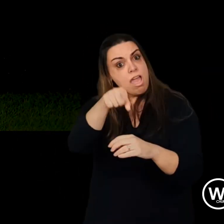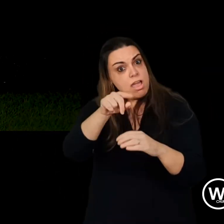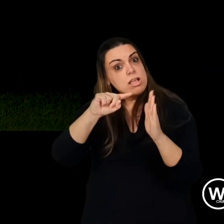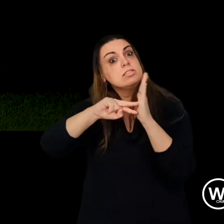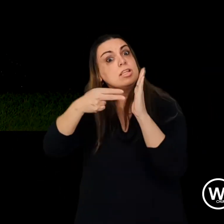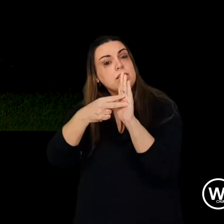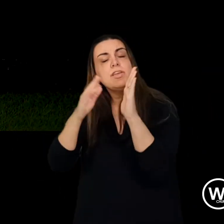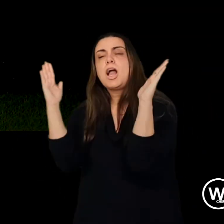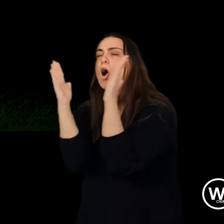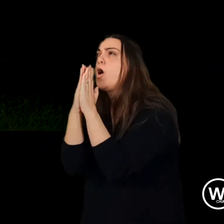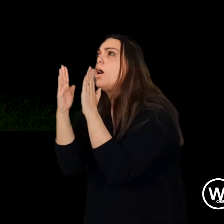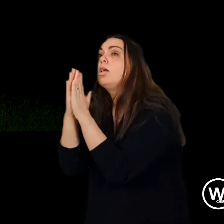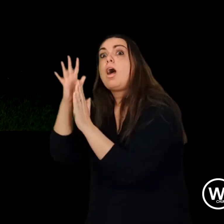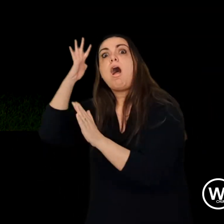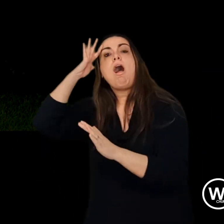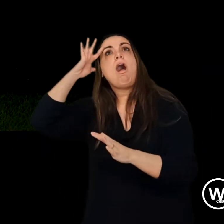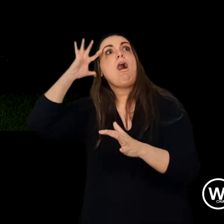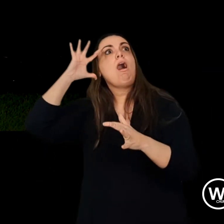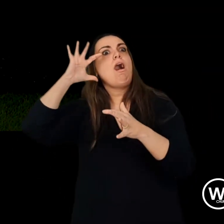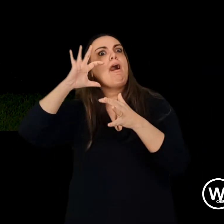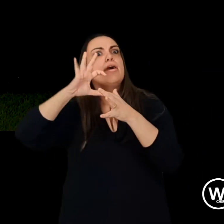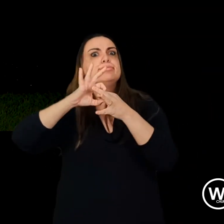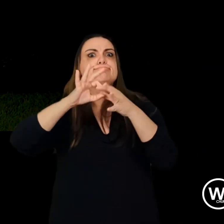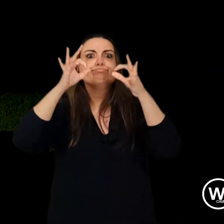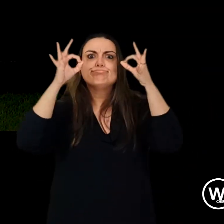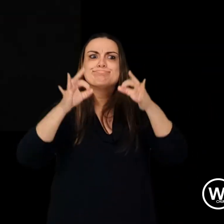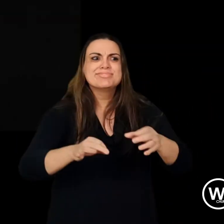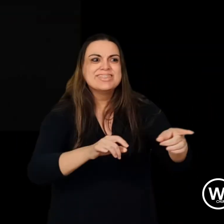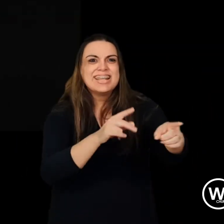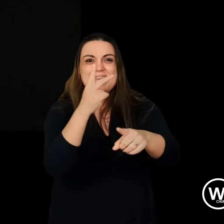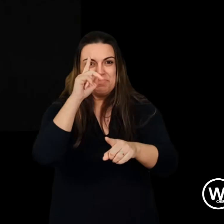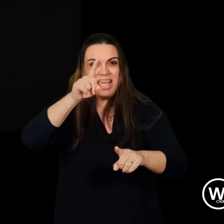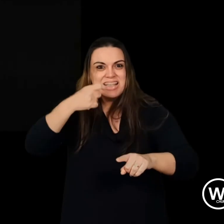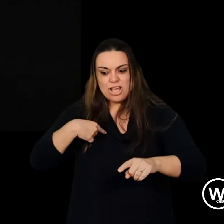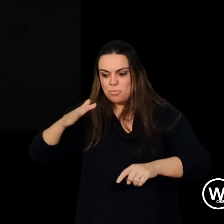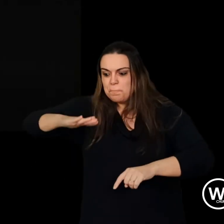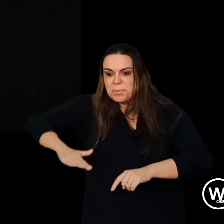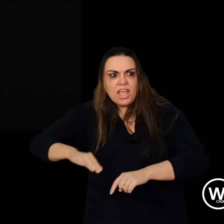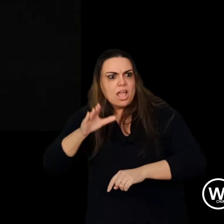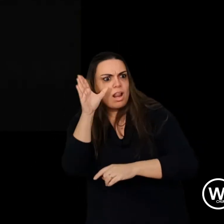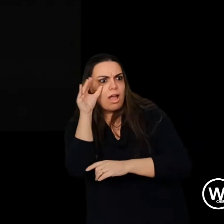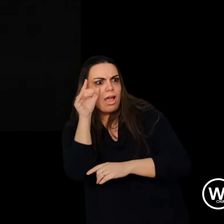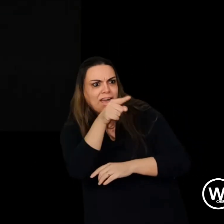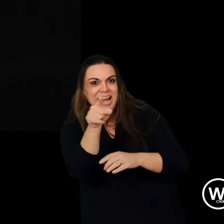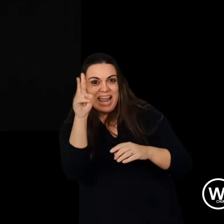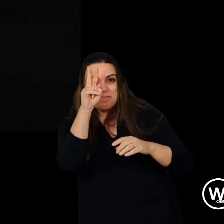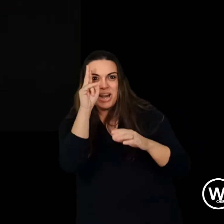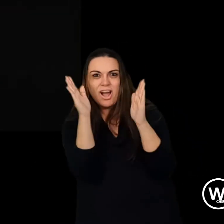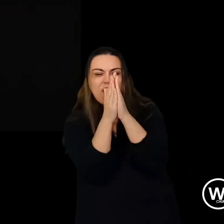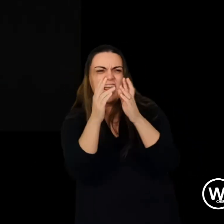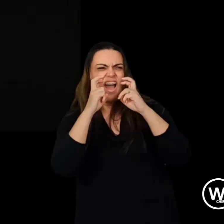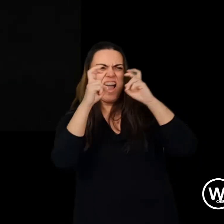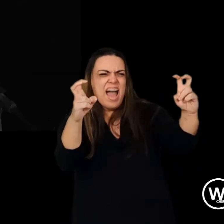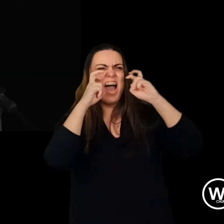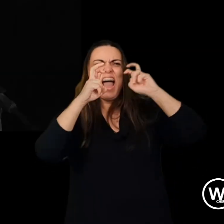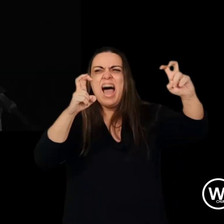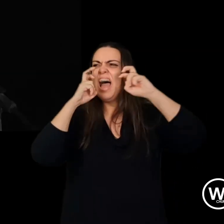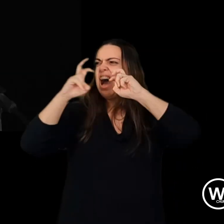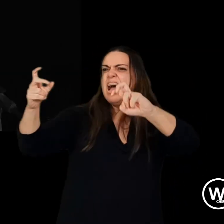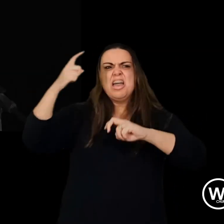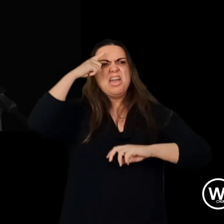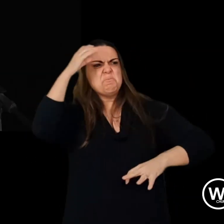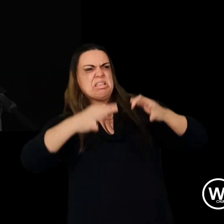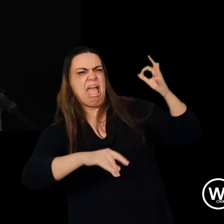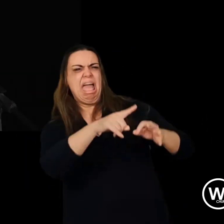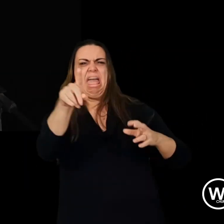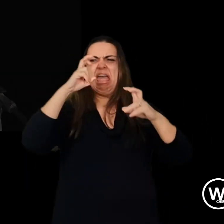a lembrar daquela liturgia que por muitas vezes era engraçada, folclórica, agitada, eu comecei a entender o valor daquilo, que as